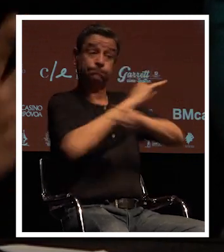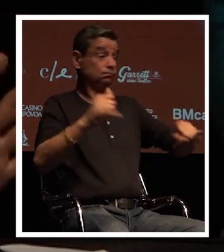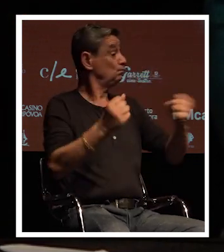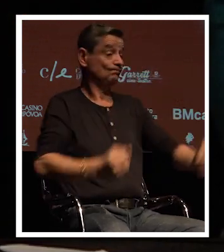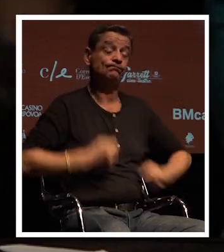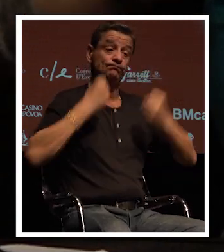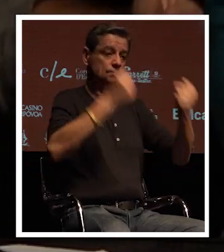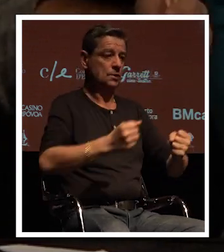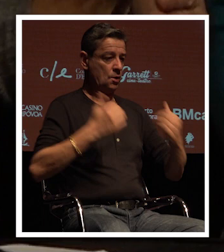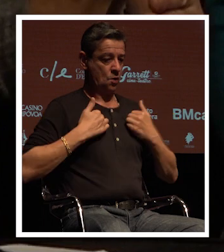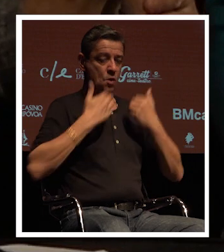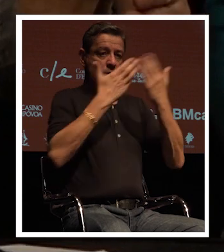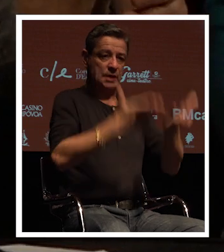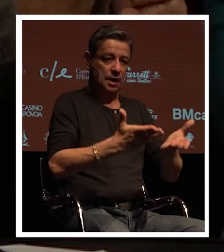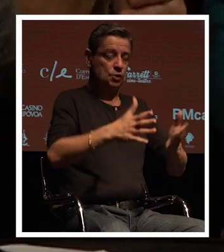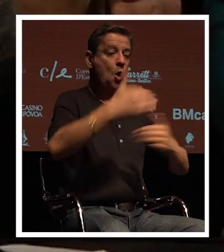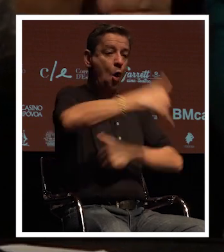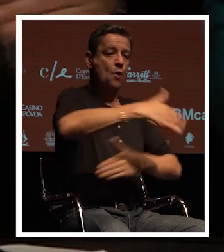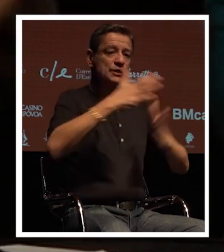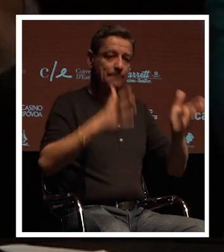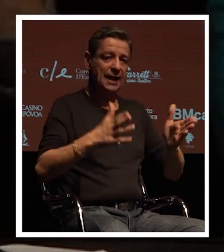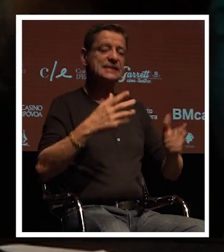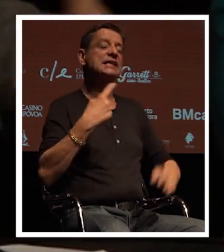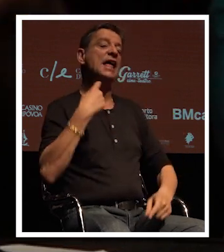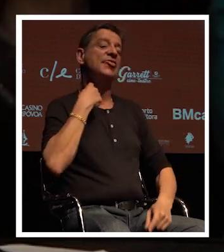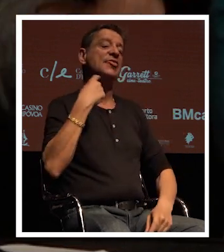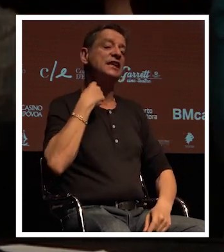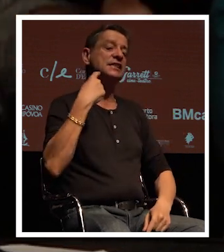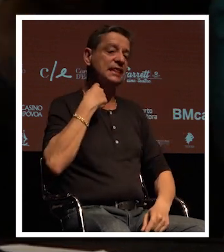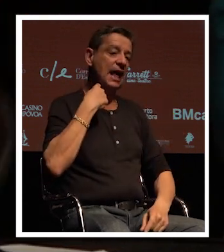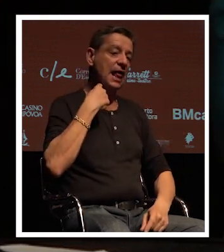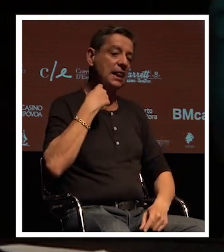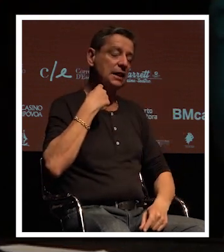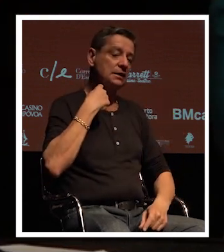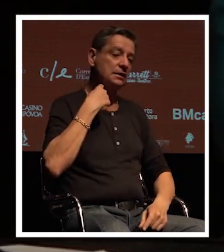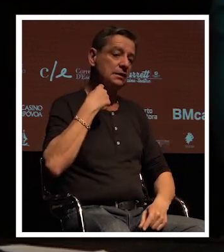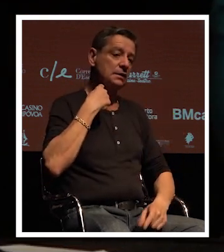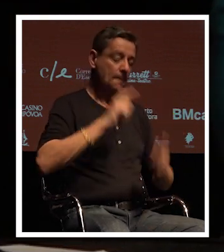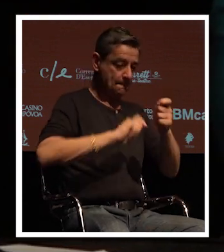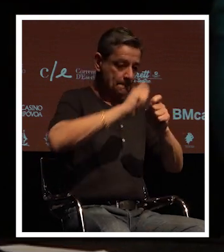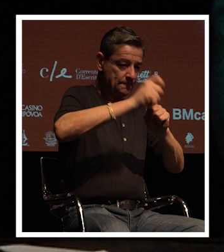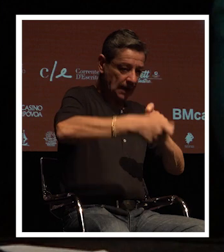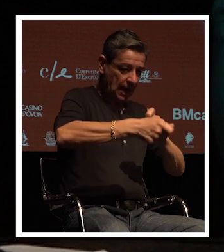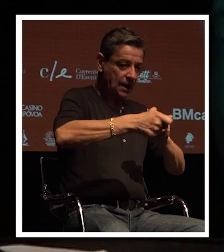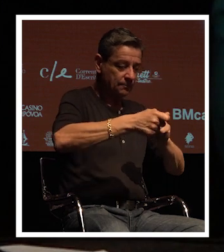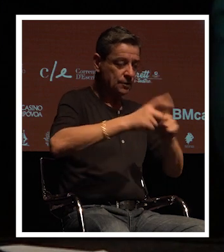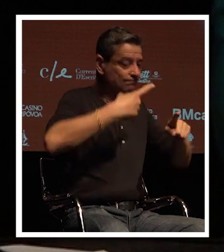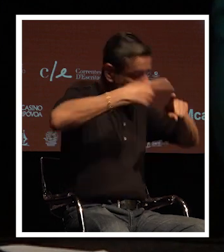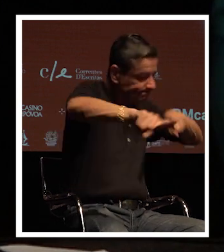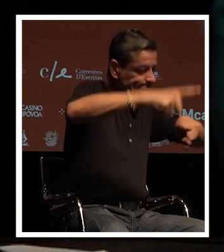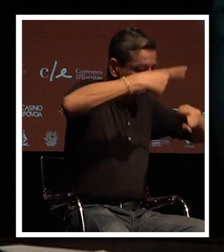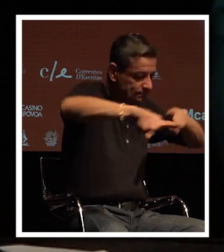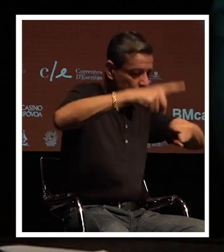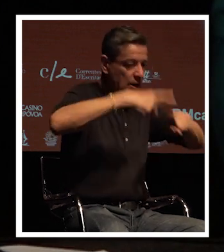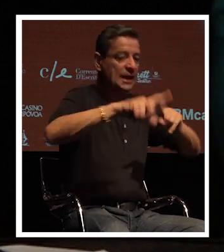podemos sair nós entregamos noos ao Espaço Digital a nossa vida é gerida num Espaço Digital e pagamos rendas aos senhores feudais